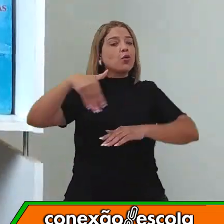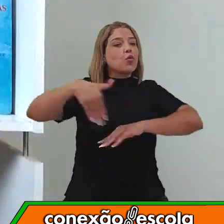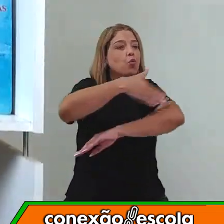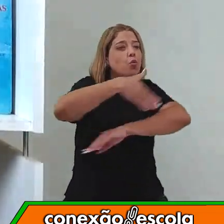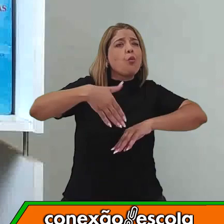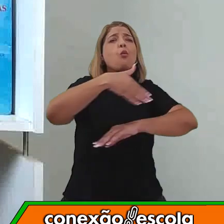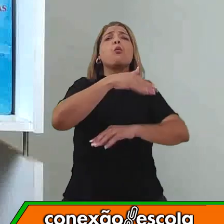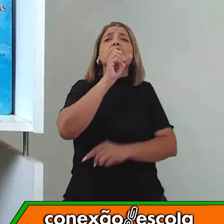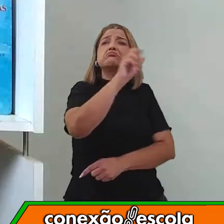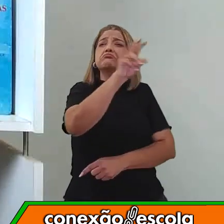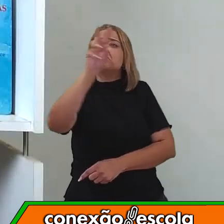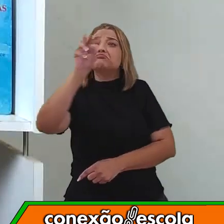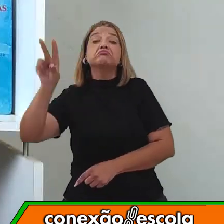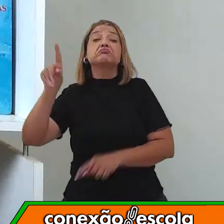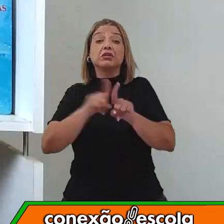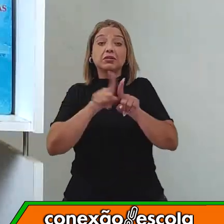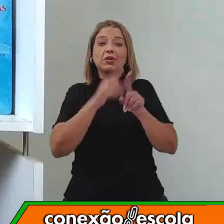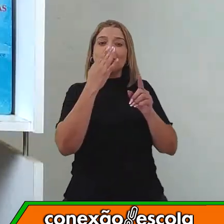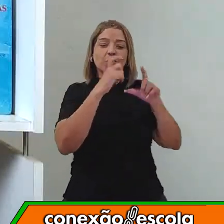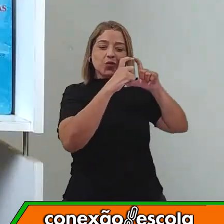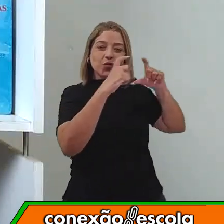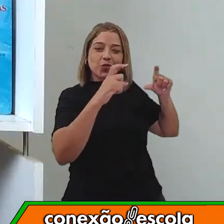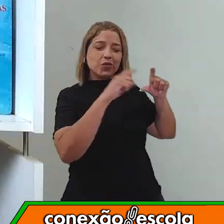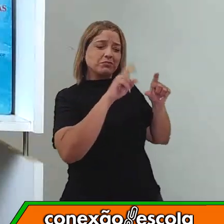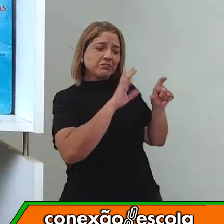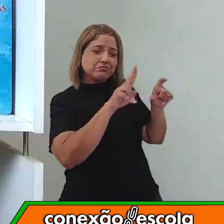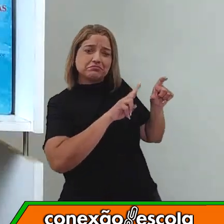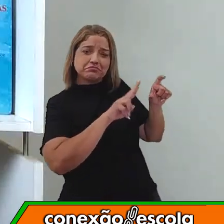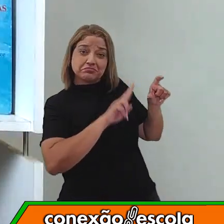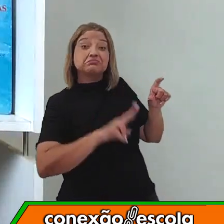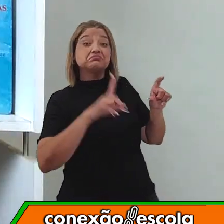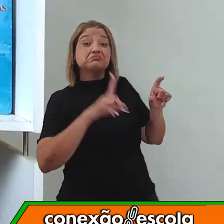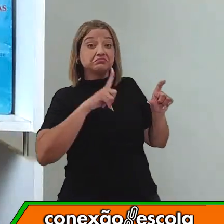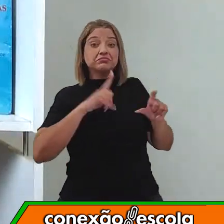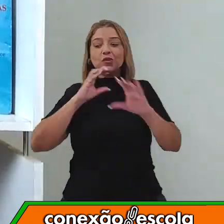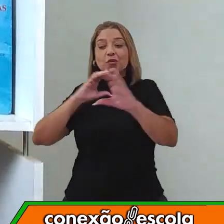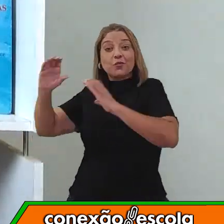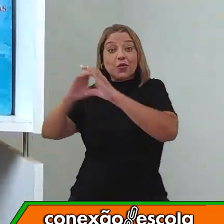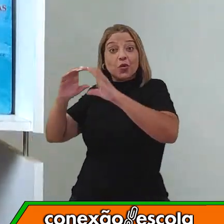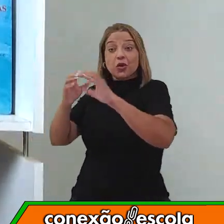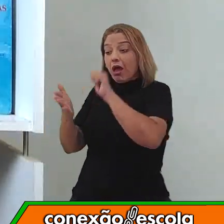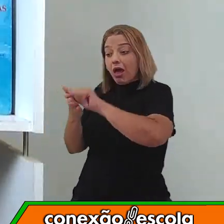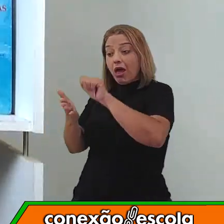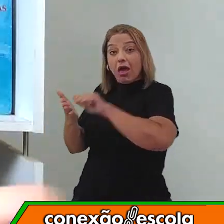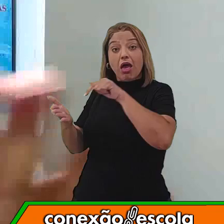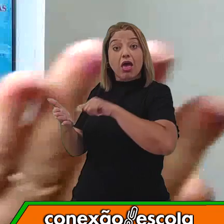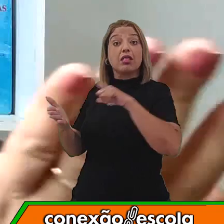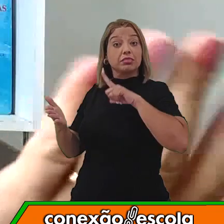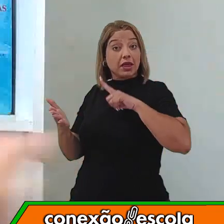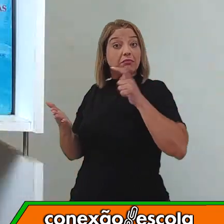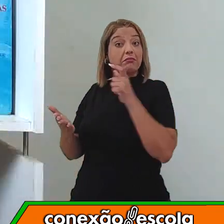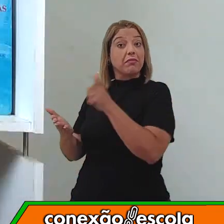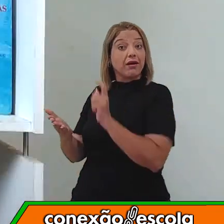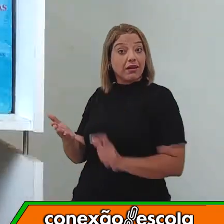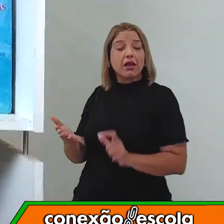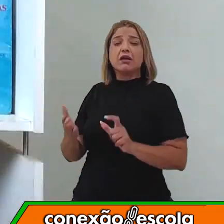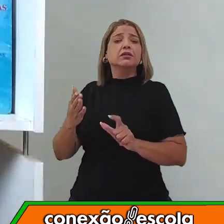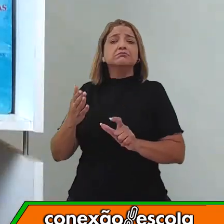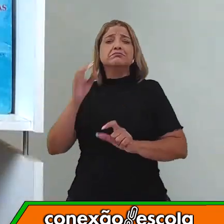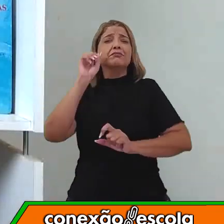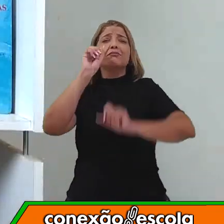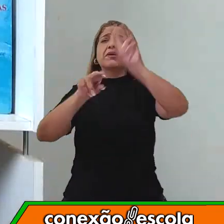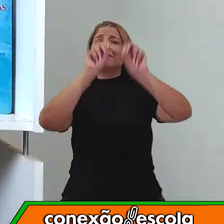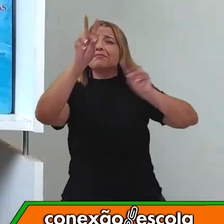ruas, tem palavra nos rótulos dos alimentos, tem palavra nas músicas que ouvimos, tem palavras por toda parte, é